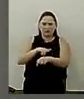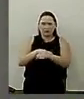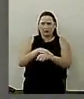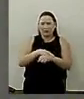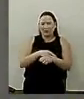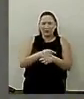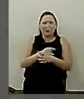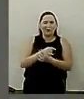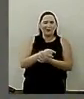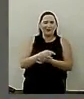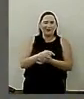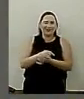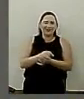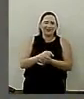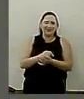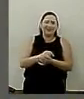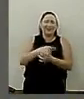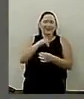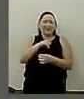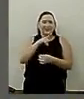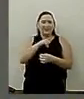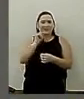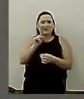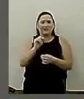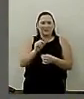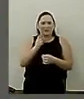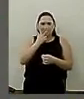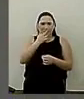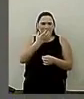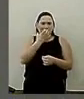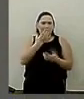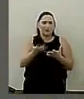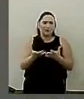agora aquele bairro era de Jesus. Pera lá, gente, o que é isso?